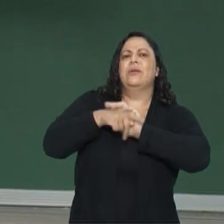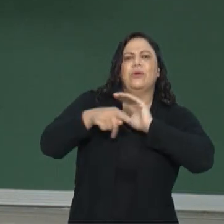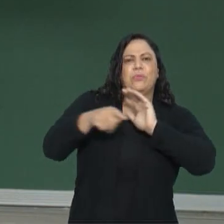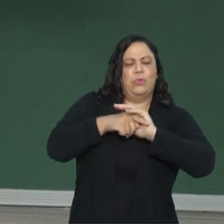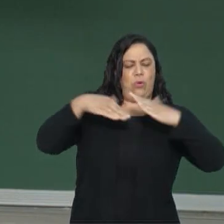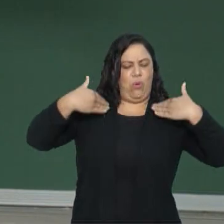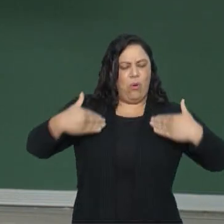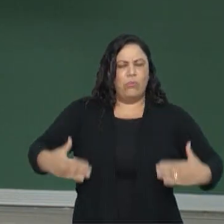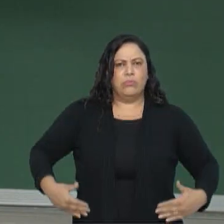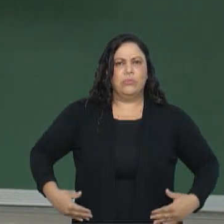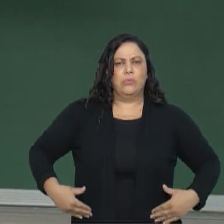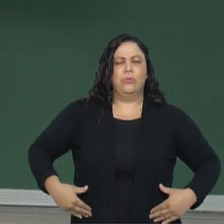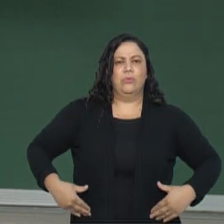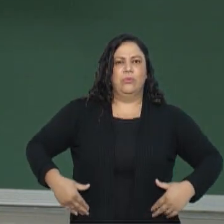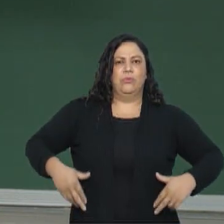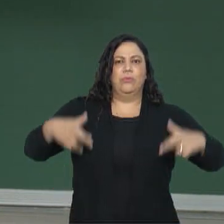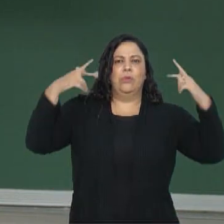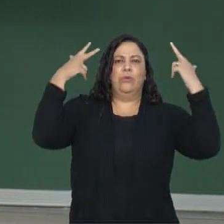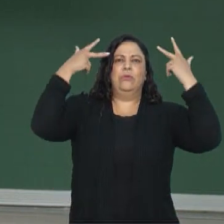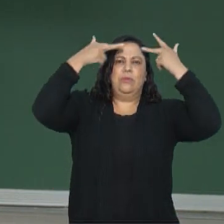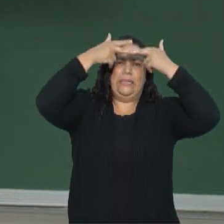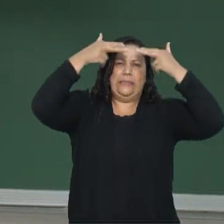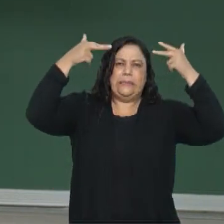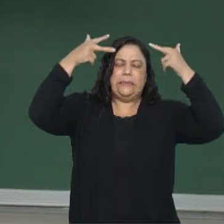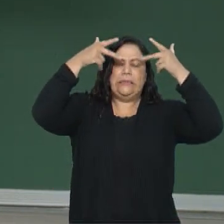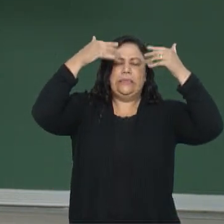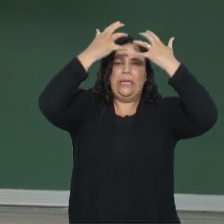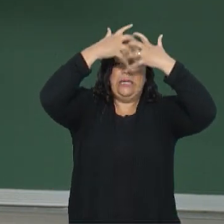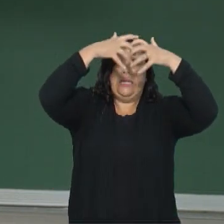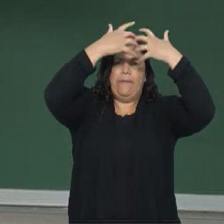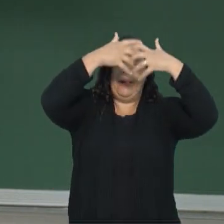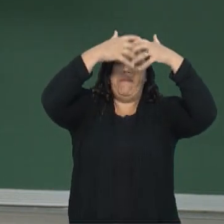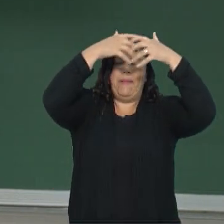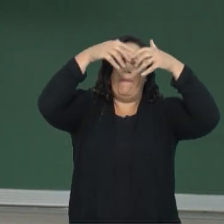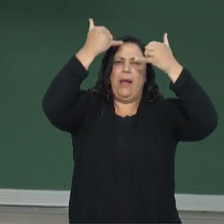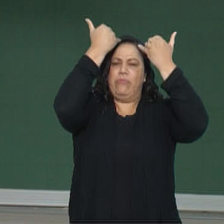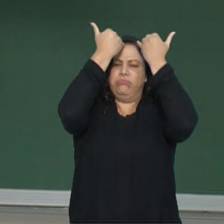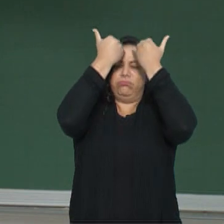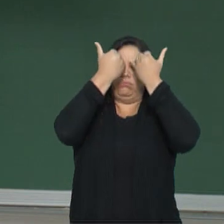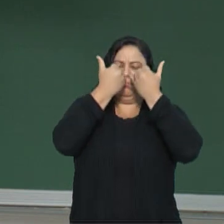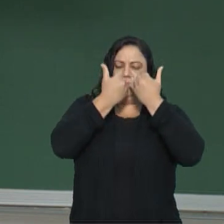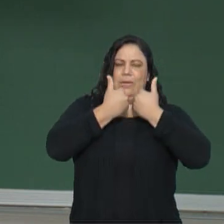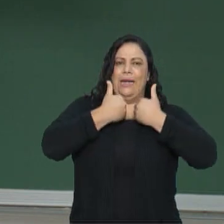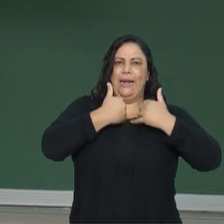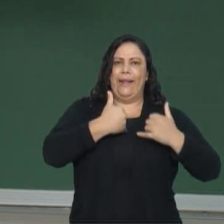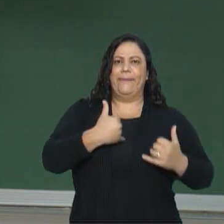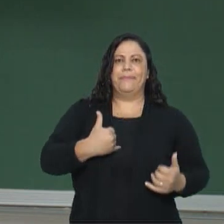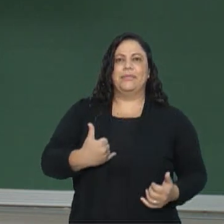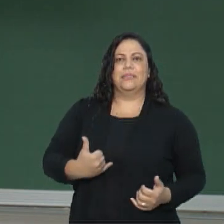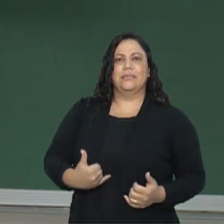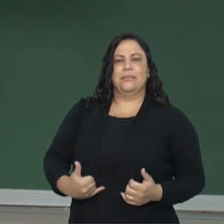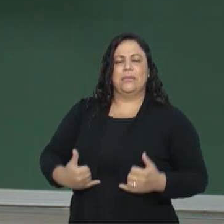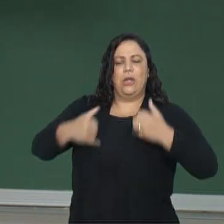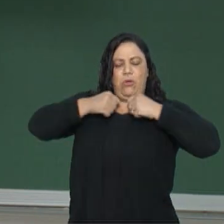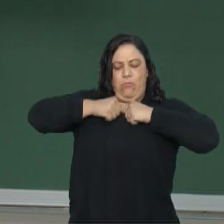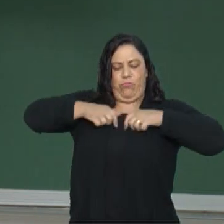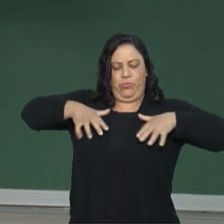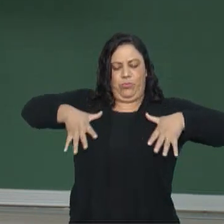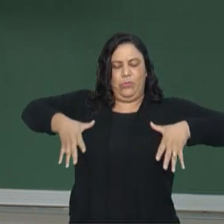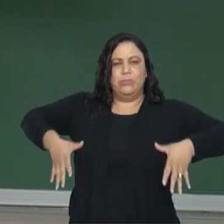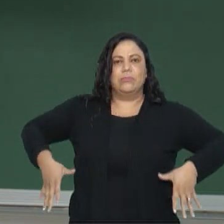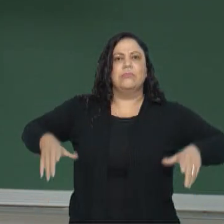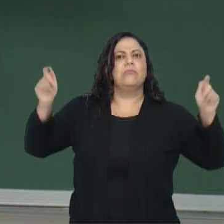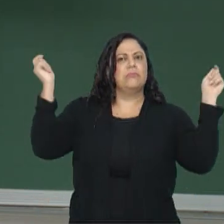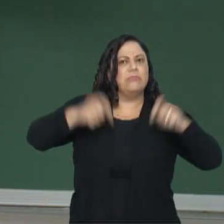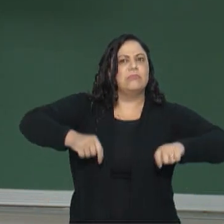ligado ao sistema nervoso. Então, lembra das sensações, dos sentidos? Estamos trabalhando a visão. O